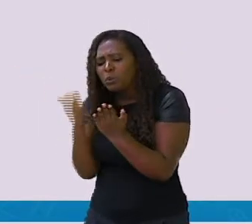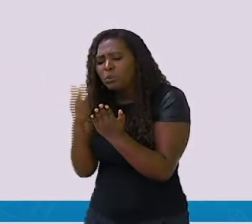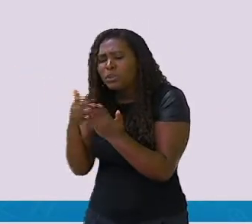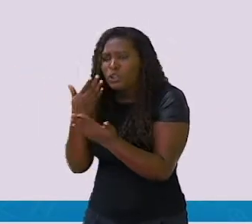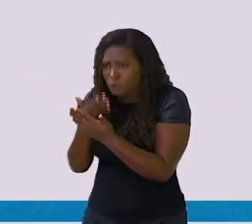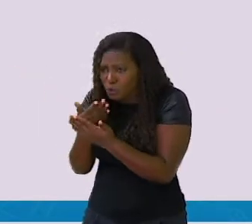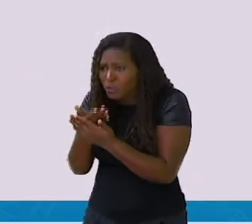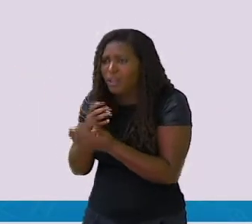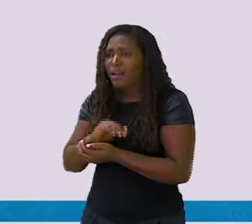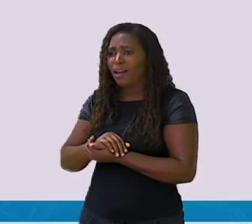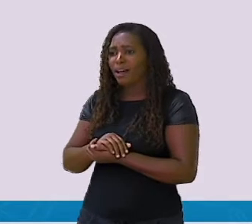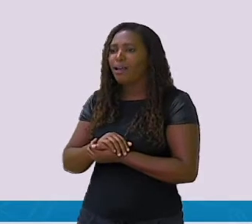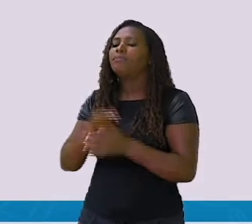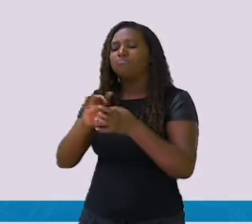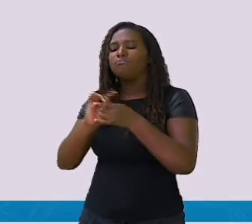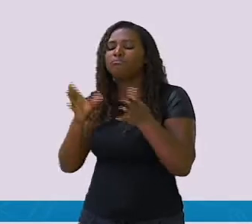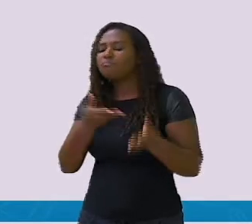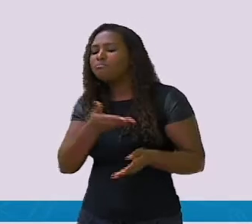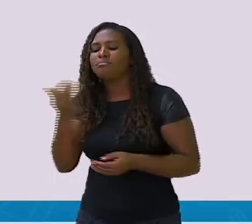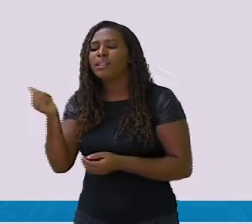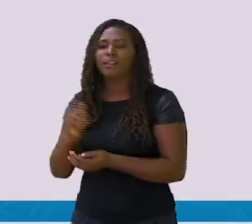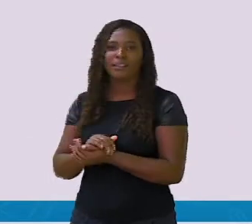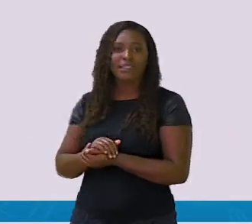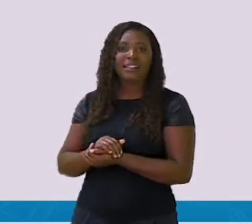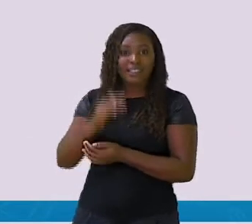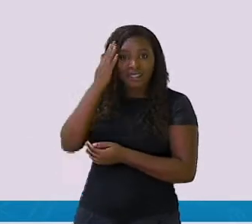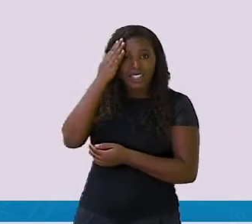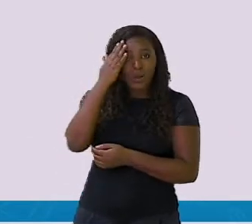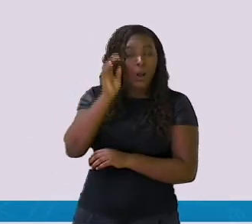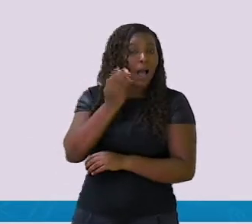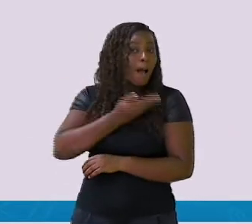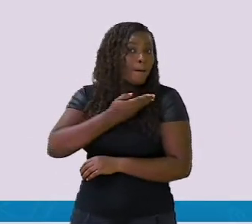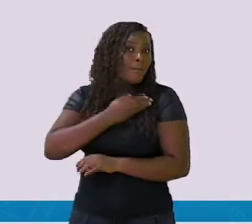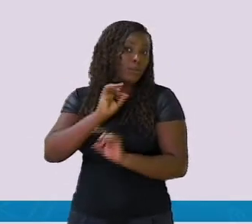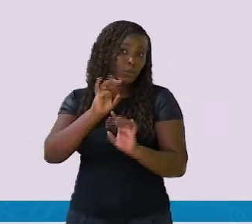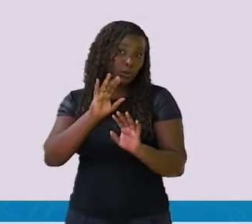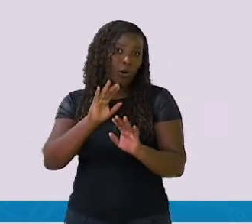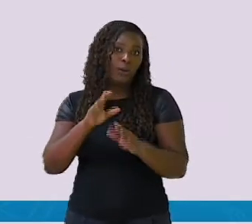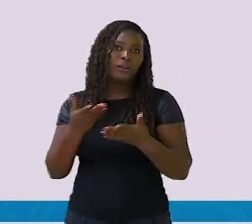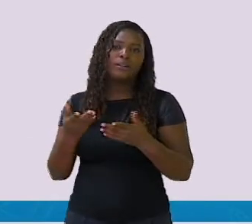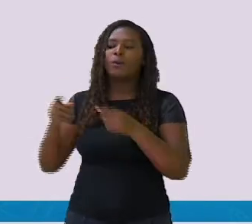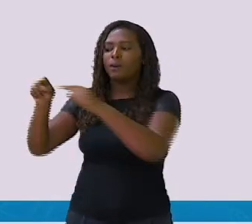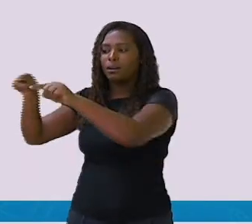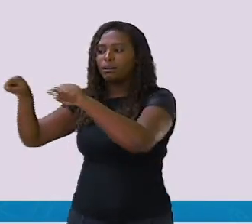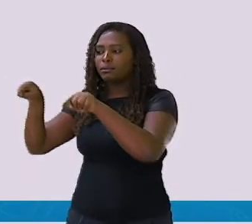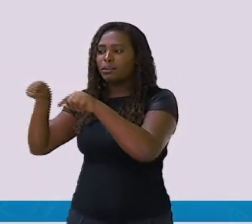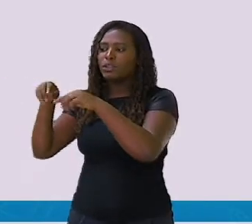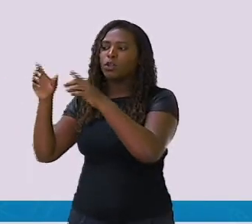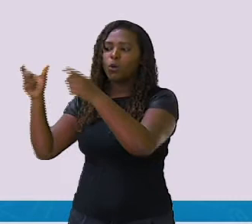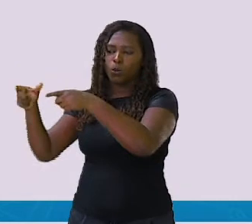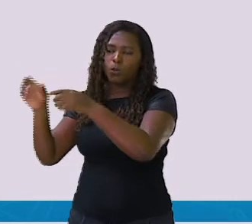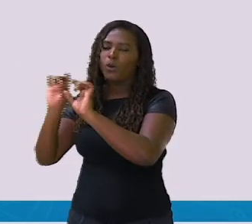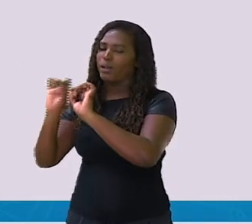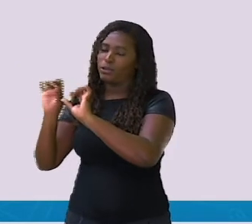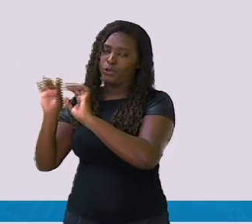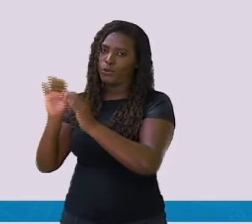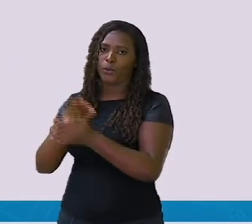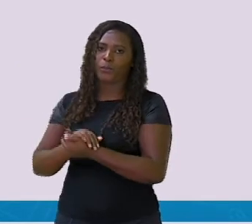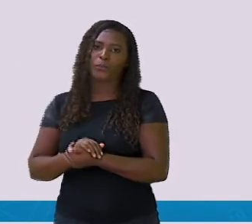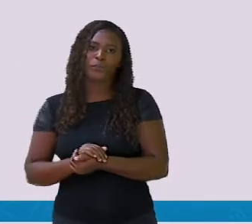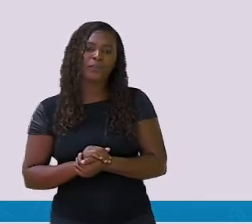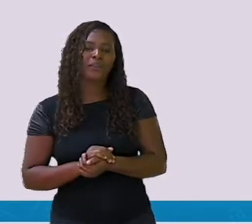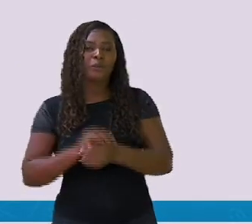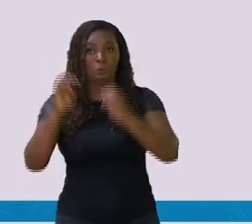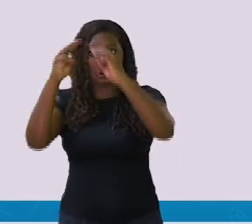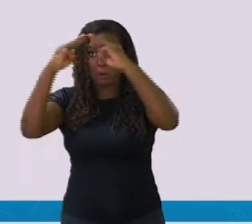pessoas, né, dentro de um gabinete, não era um museu ainda, dentro de um gabinete de estudo ali para aprender um pouco mais.